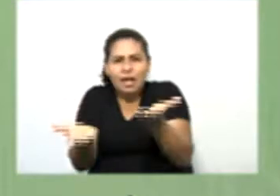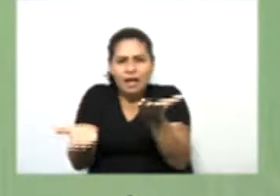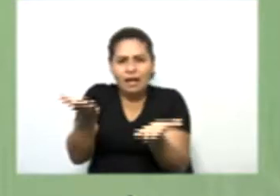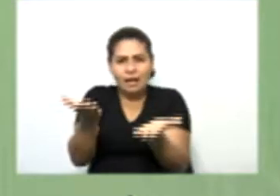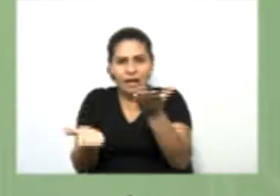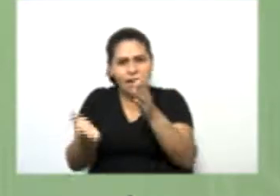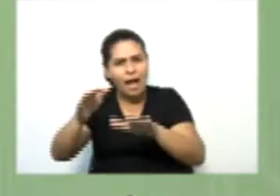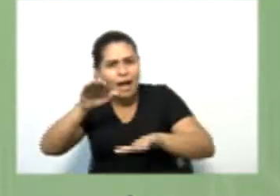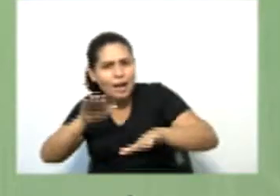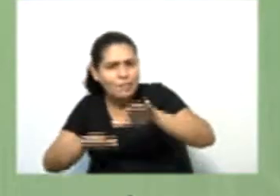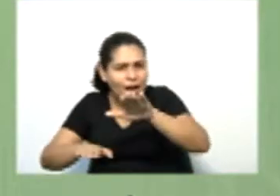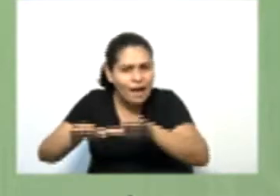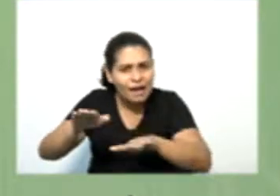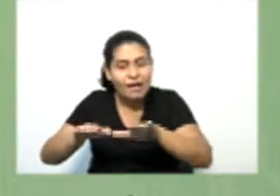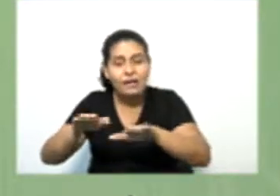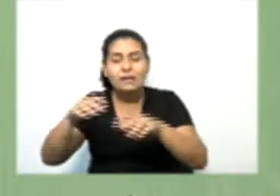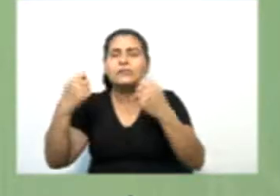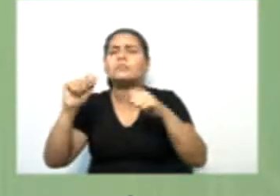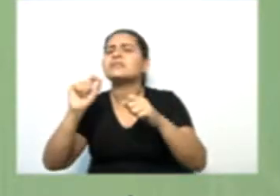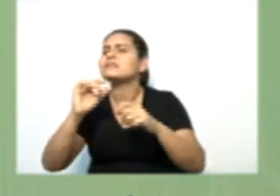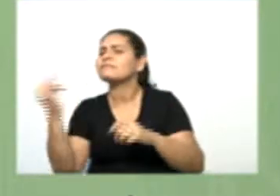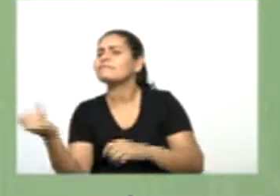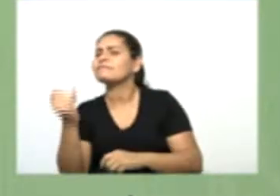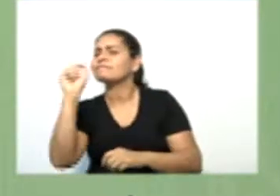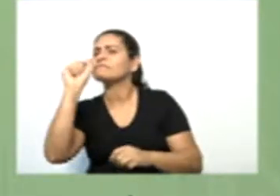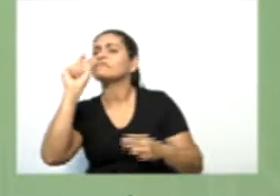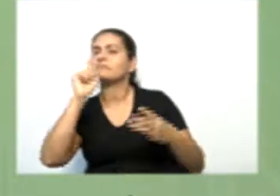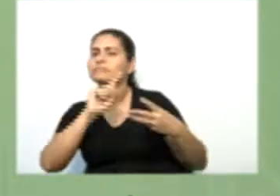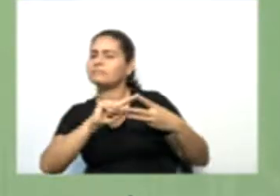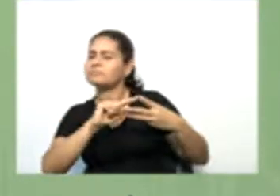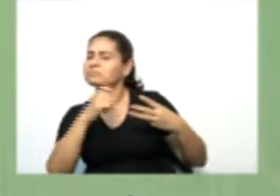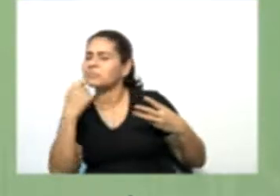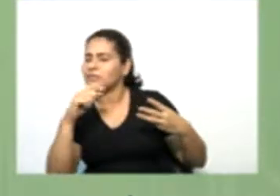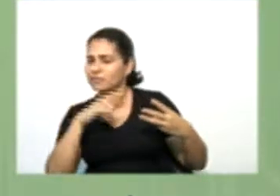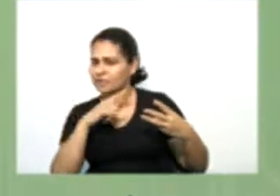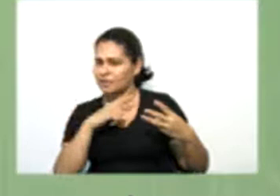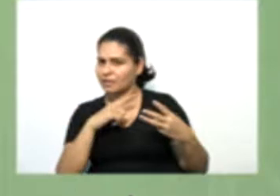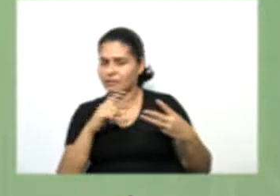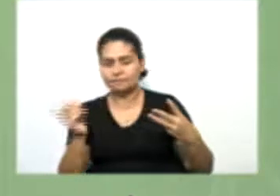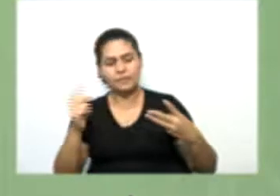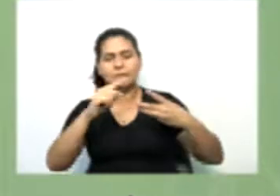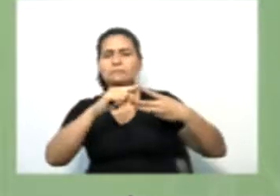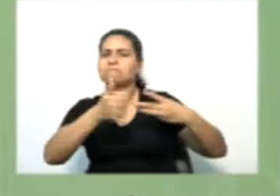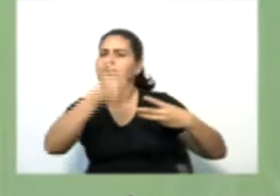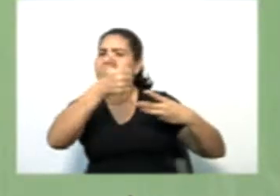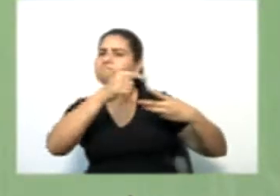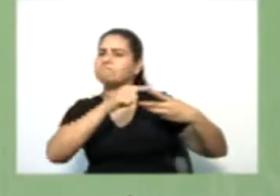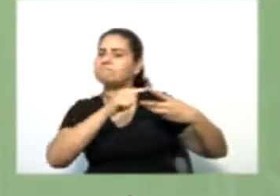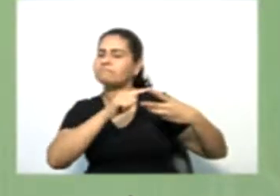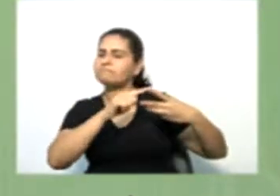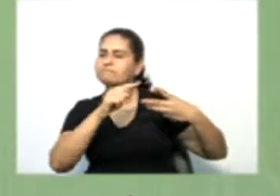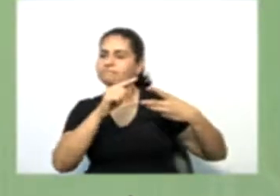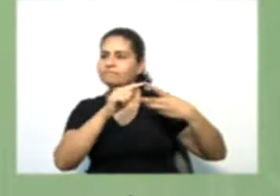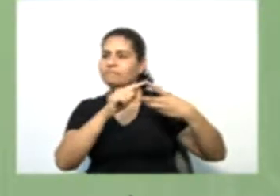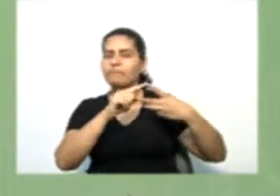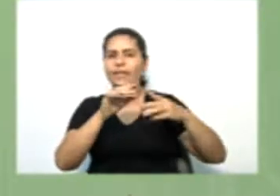de tudo, equilíbrio. Quais são os fatores, então, para que isso ocorra? Primeiro, um